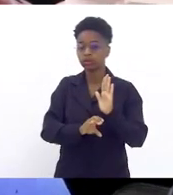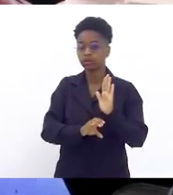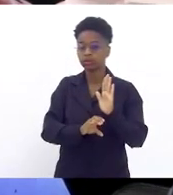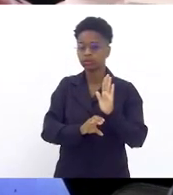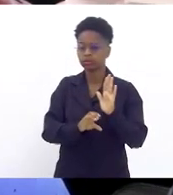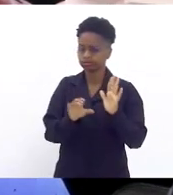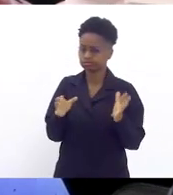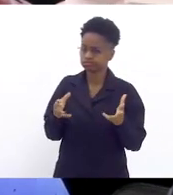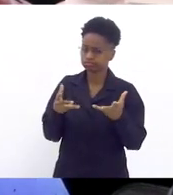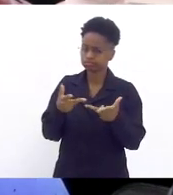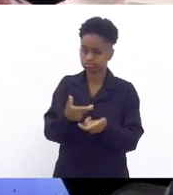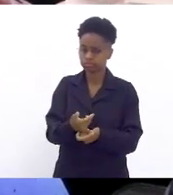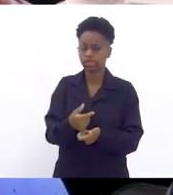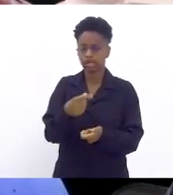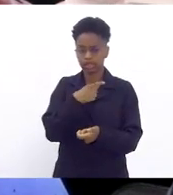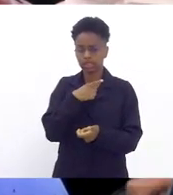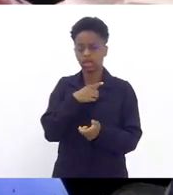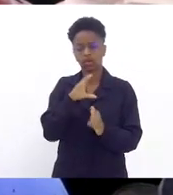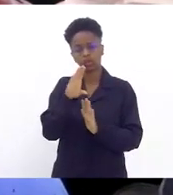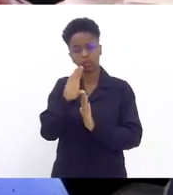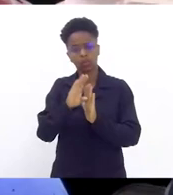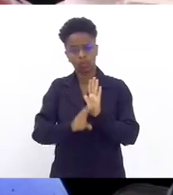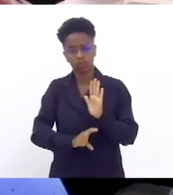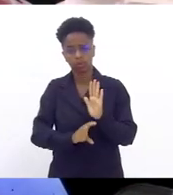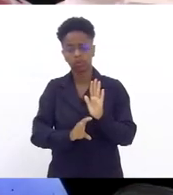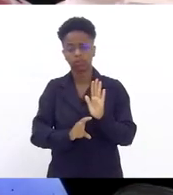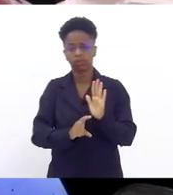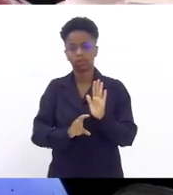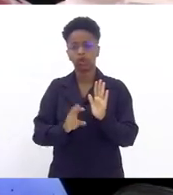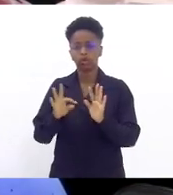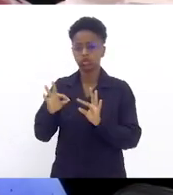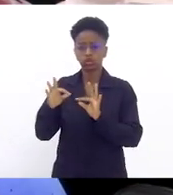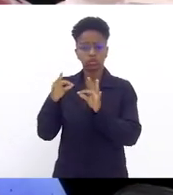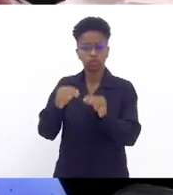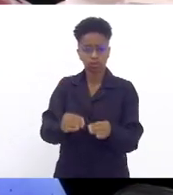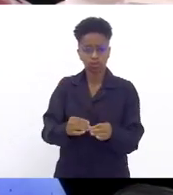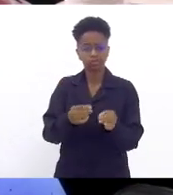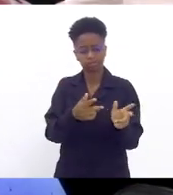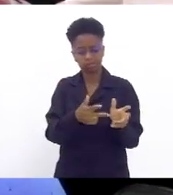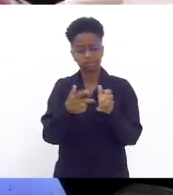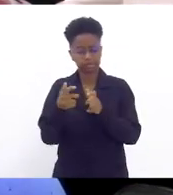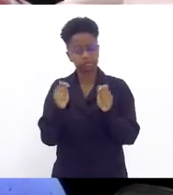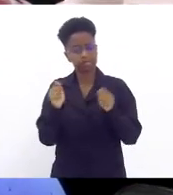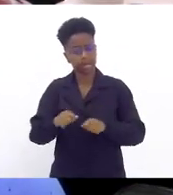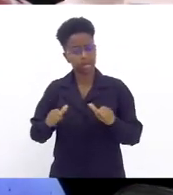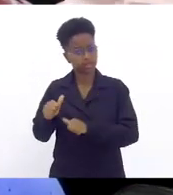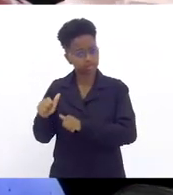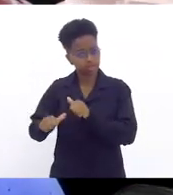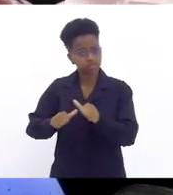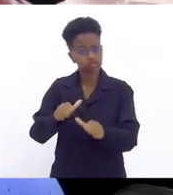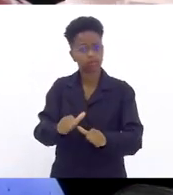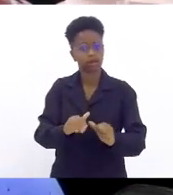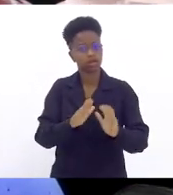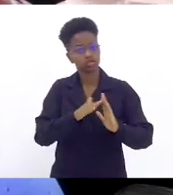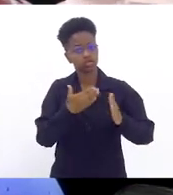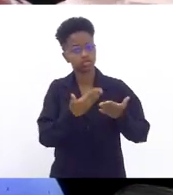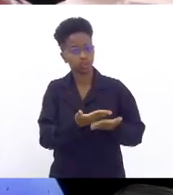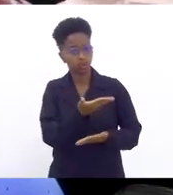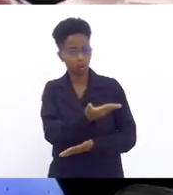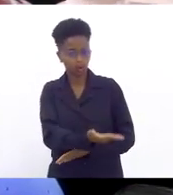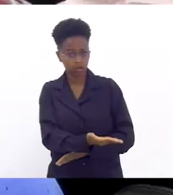enriquecido que é um currículo né que todos reconhecem que poderiam transformar Inclusive a Escola Técnica